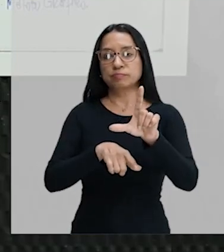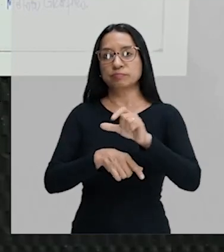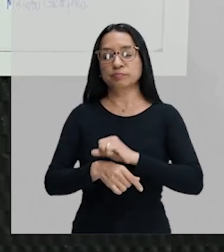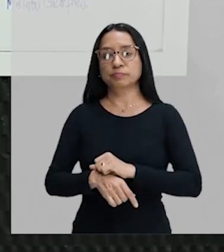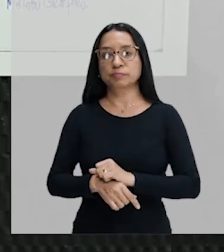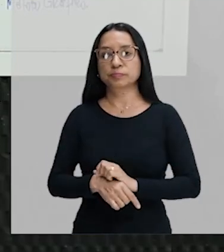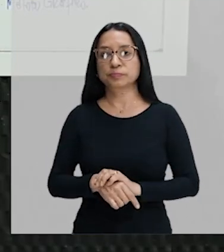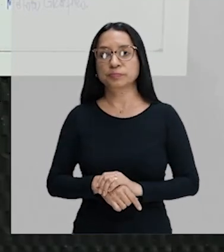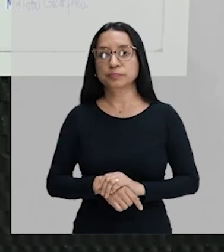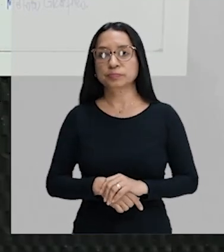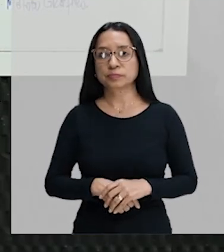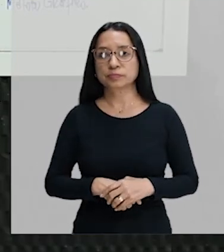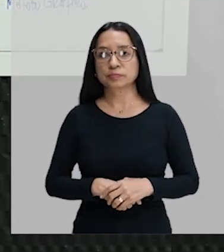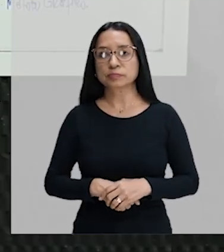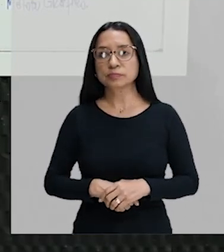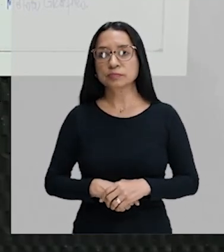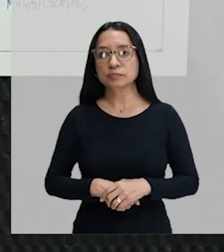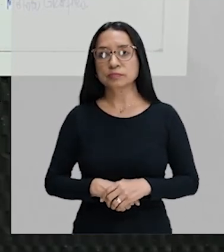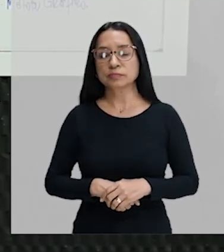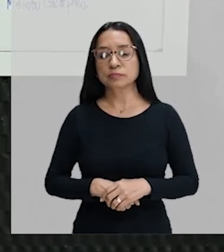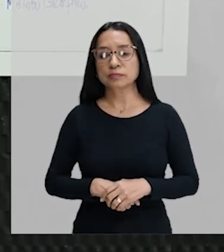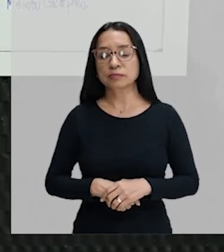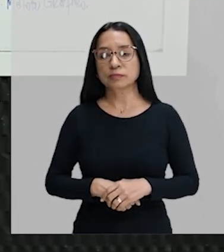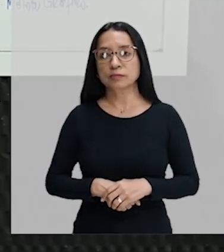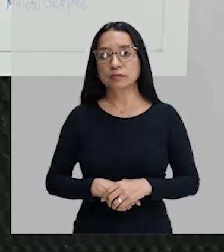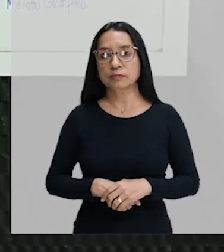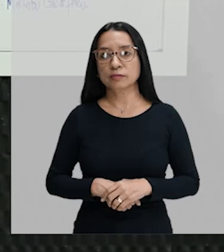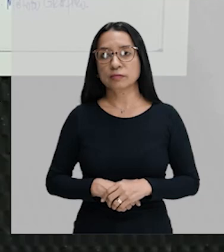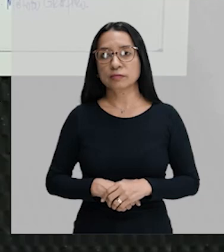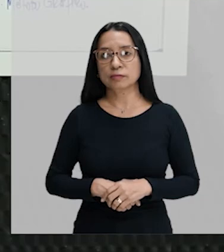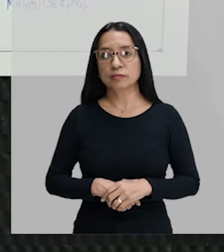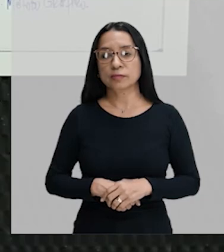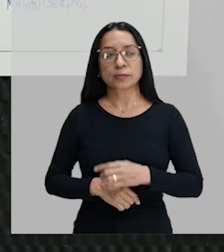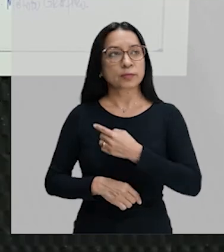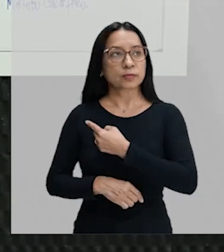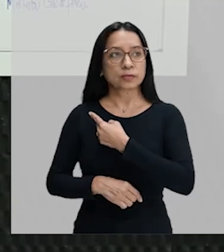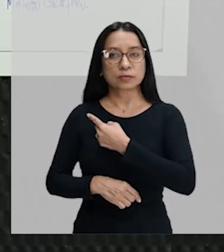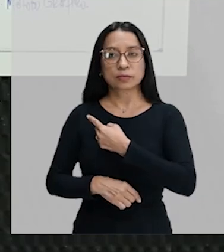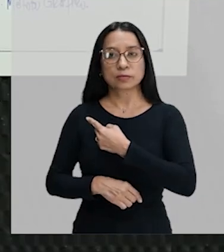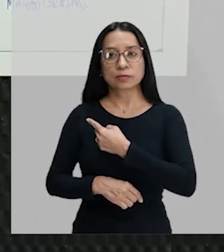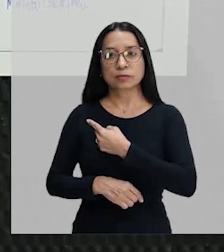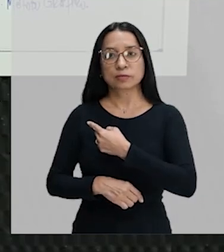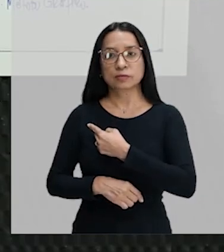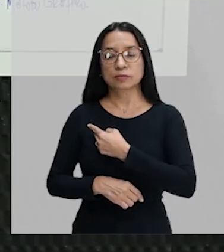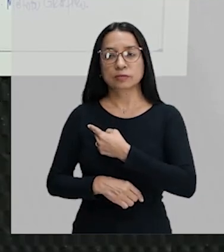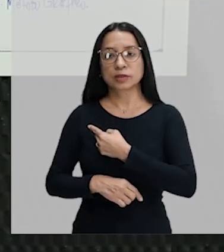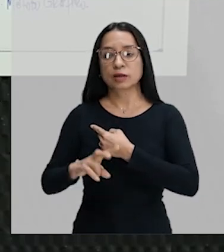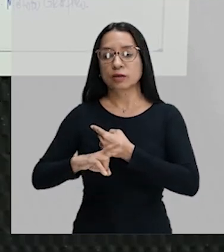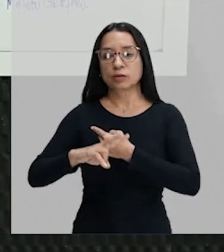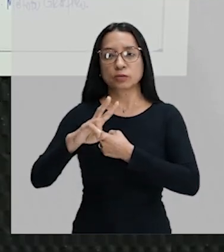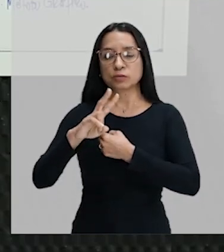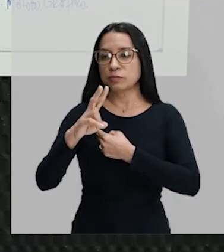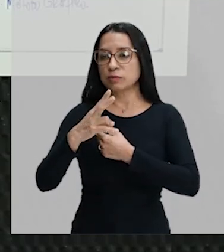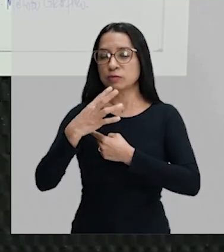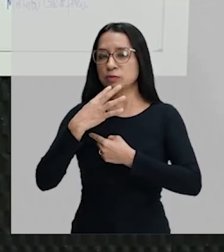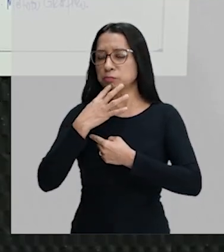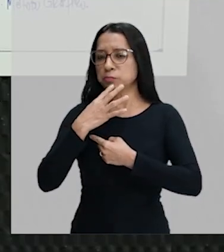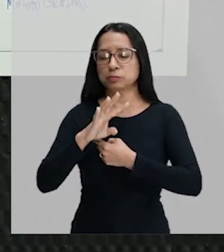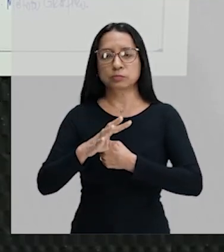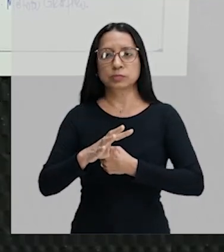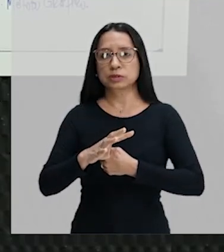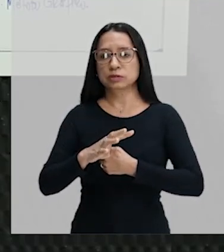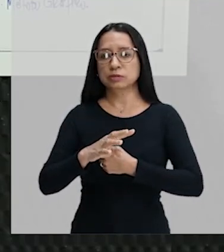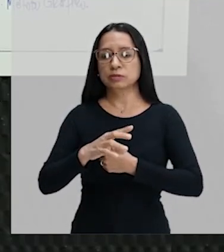duas incógnitas. Nesse caso aqui, as incógnitas, né, que são os valores desconhecidos, x e